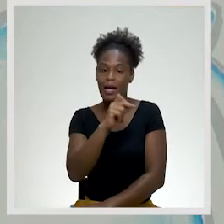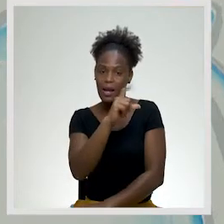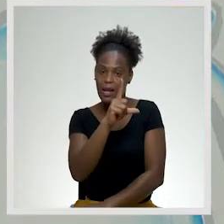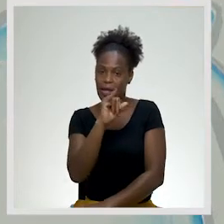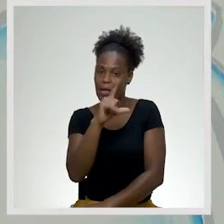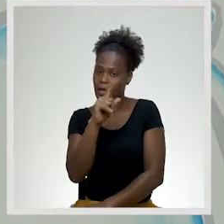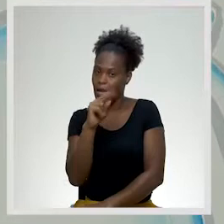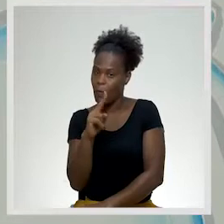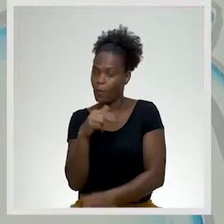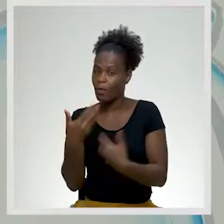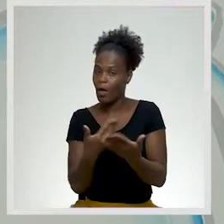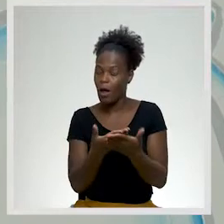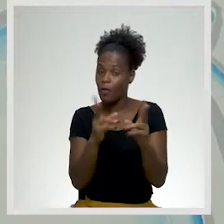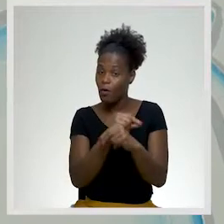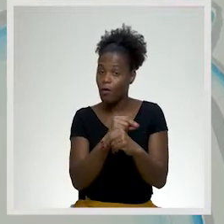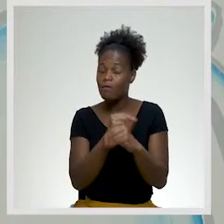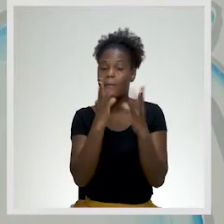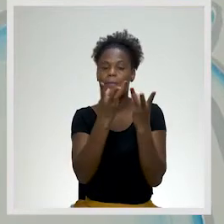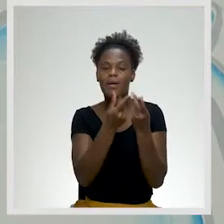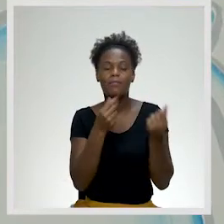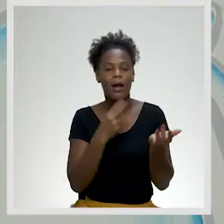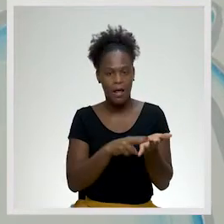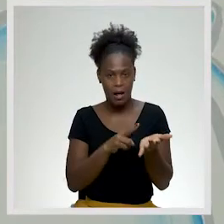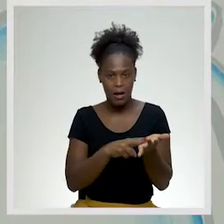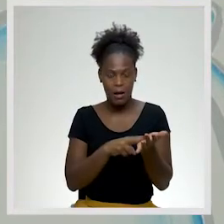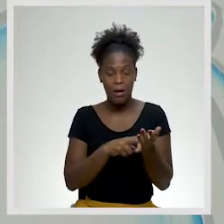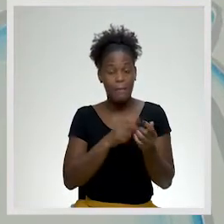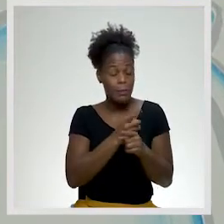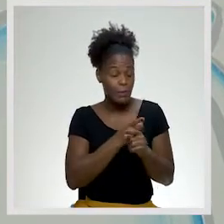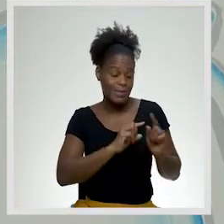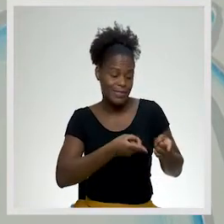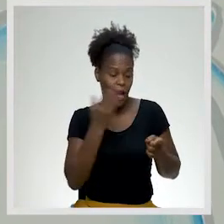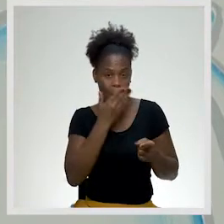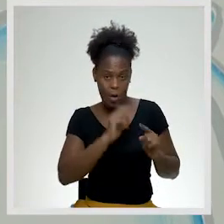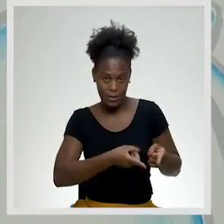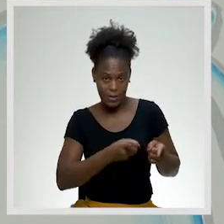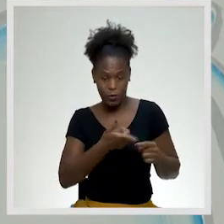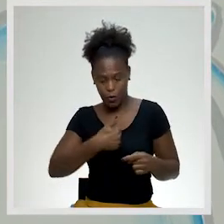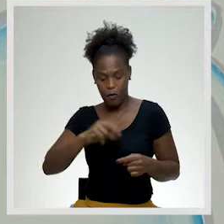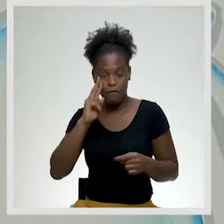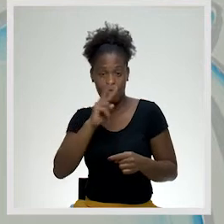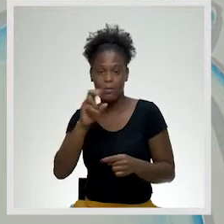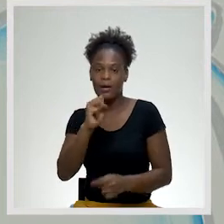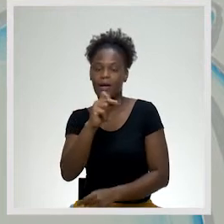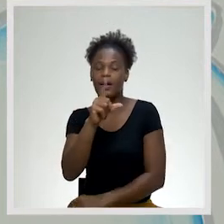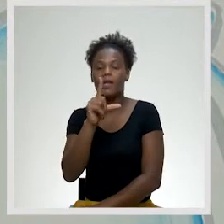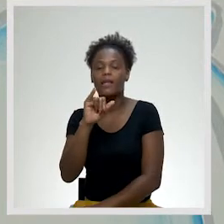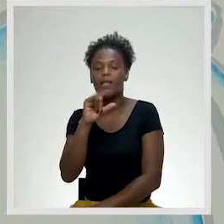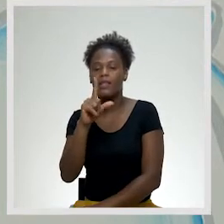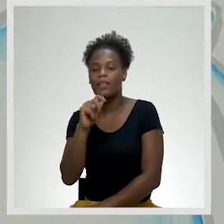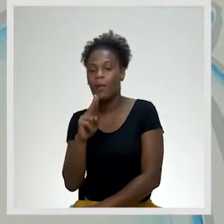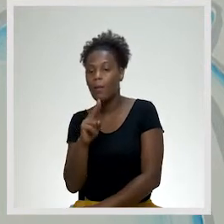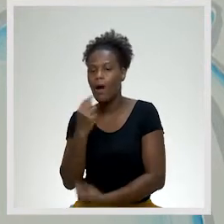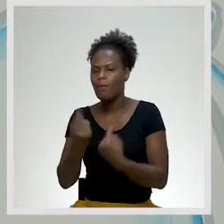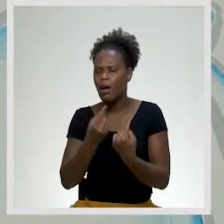a matematização do real. Até mesmo no início da aula nós vimos que Galileu afirmou certa vez que o